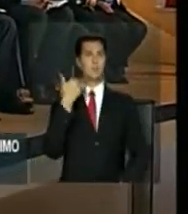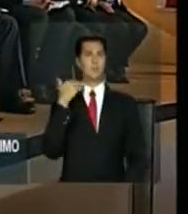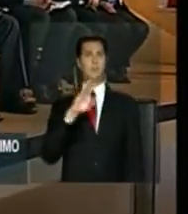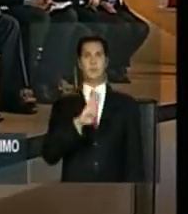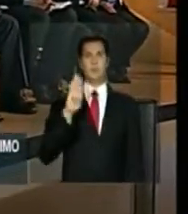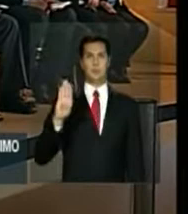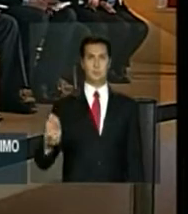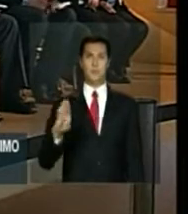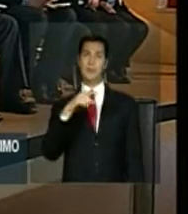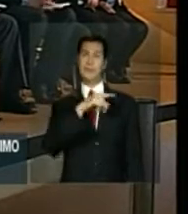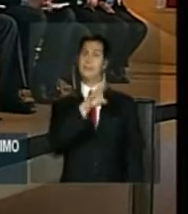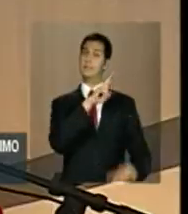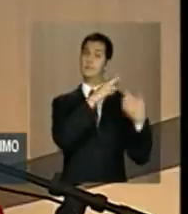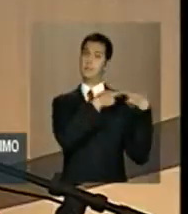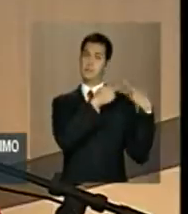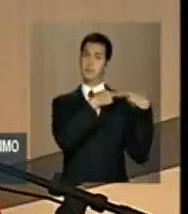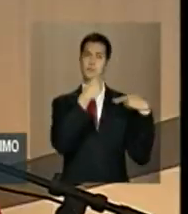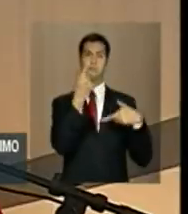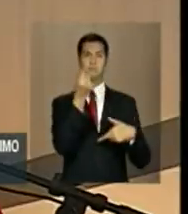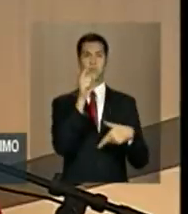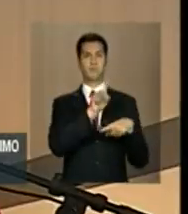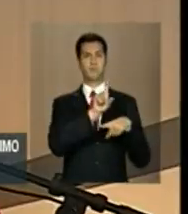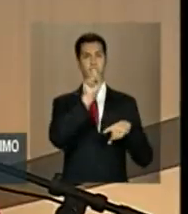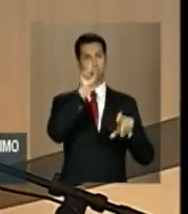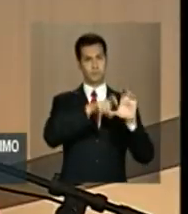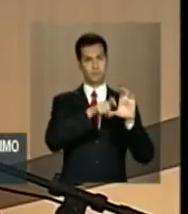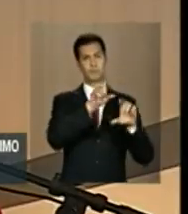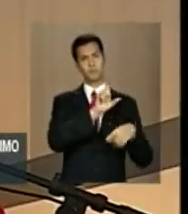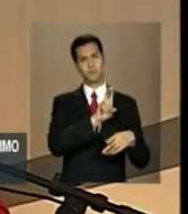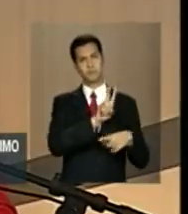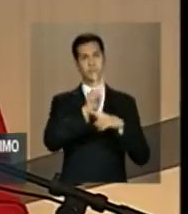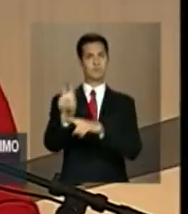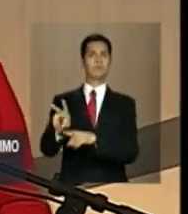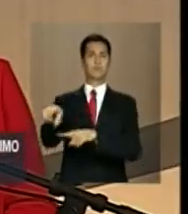pelo financiamento. Cumprimentar o Regis Fischner,